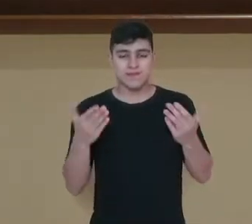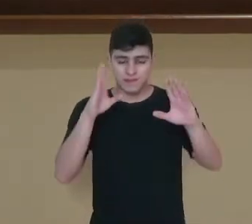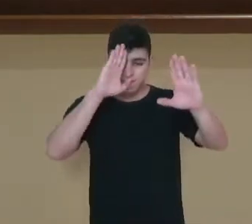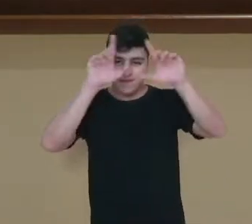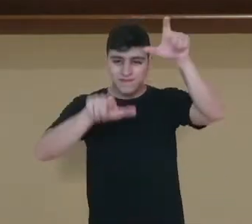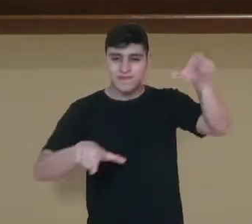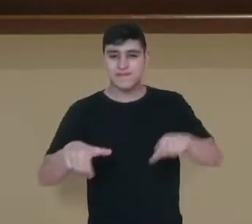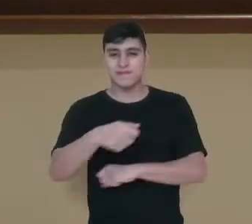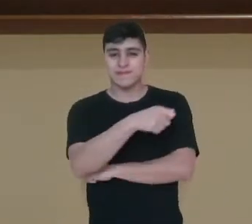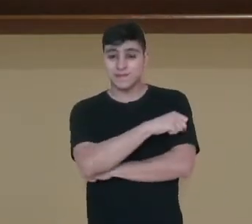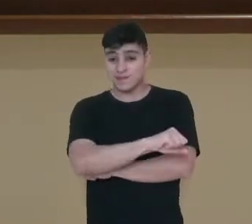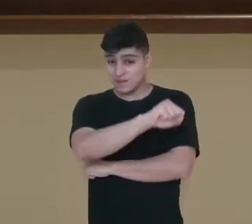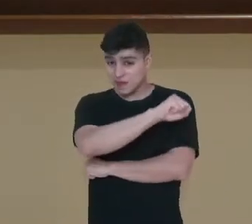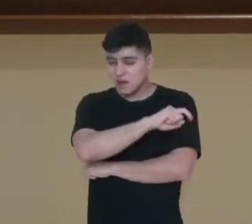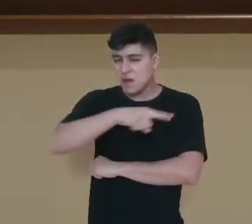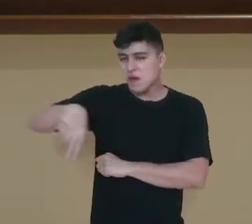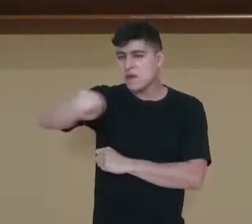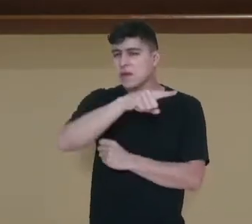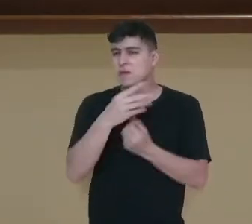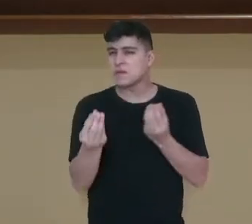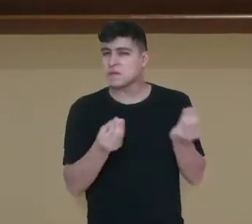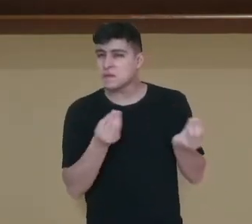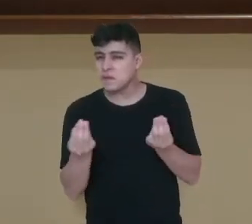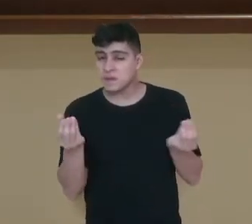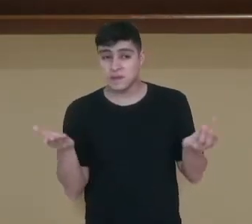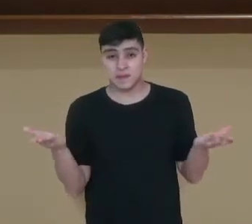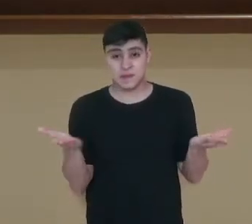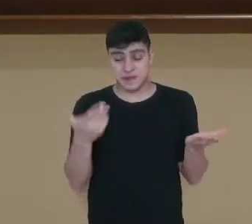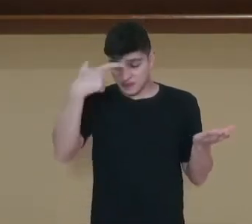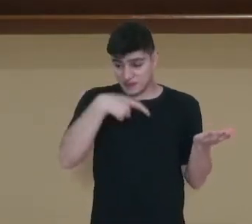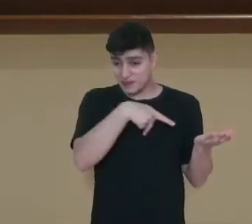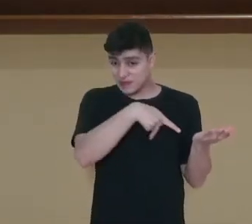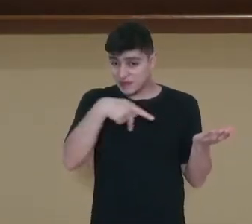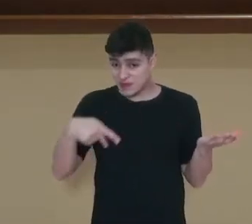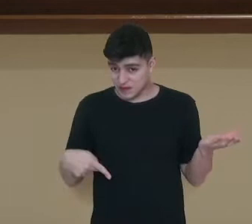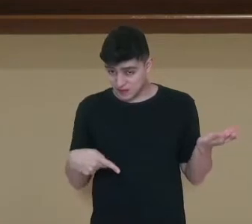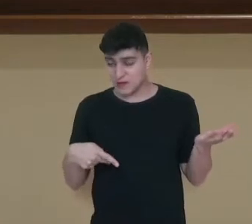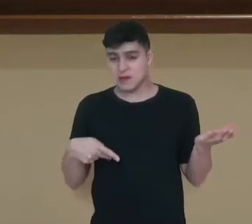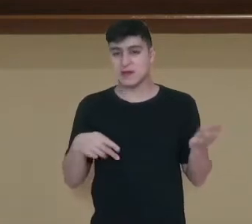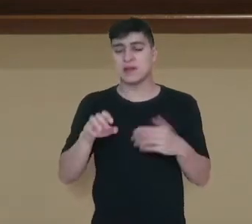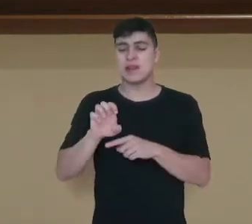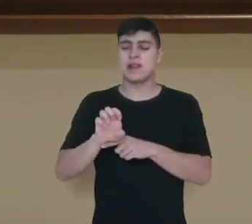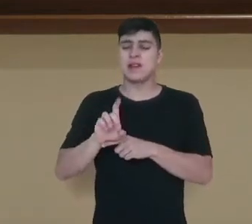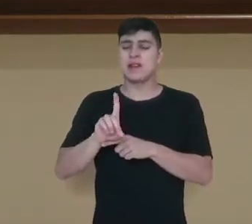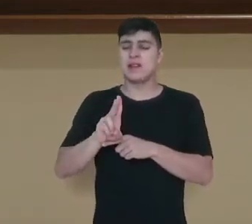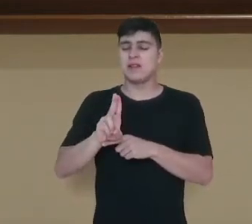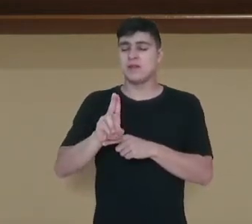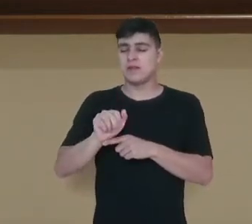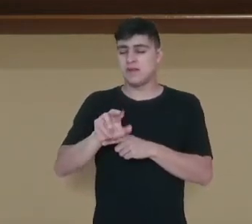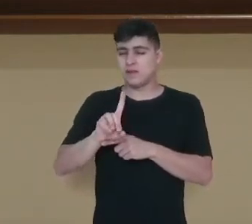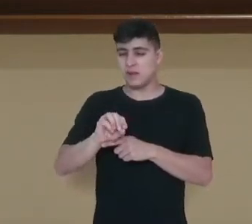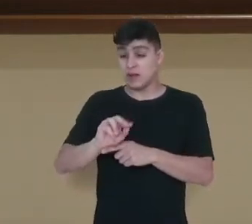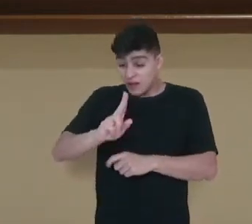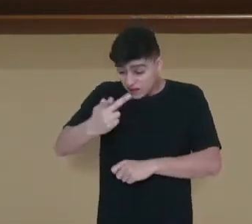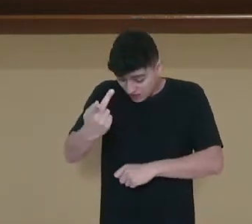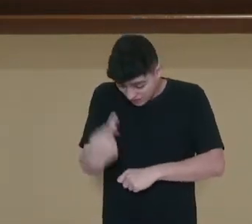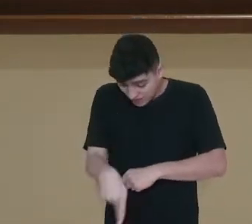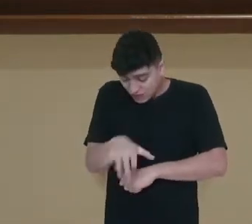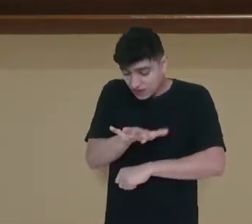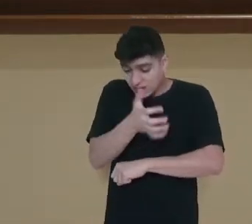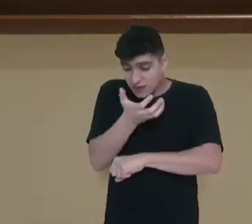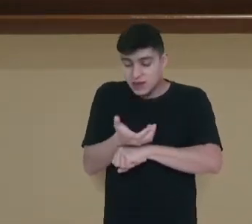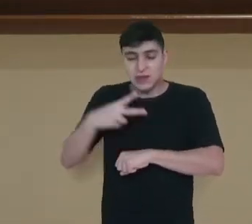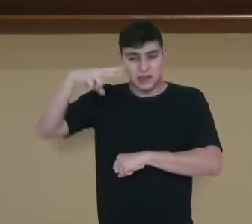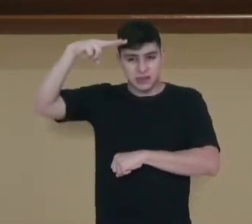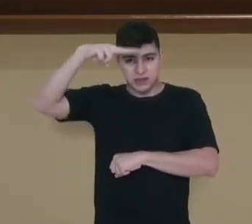Olá, aluno do oitavo ano, como que vocês estão? Aqui é o professor Eduardo de História. Para esta aula que vamos falar um pouquinho sobre